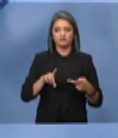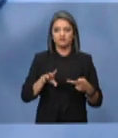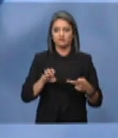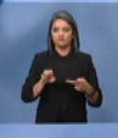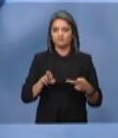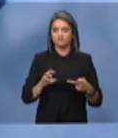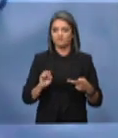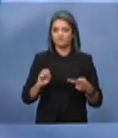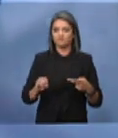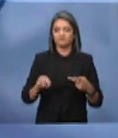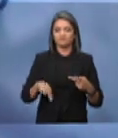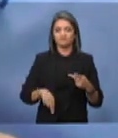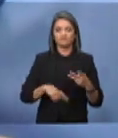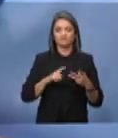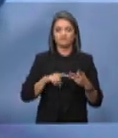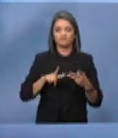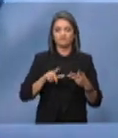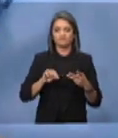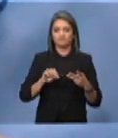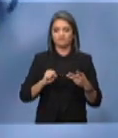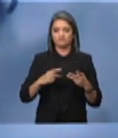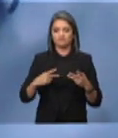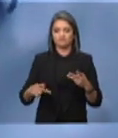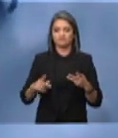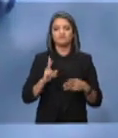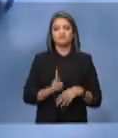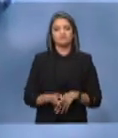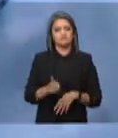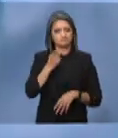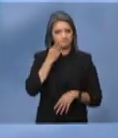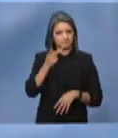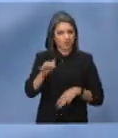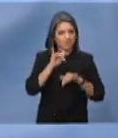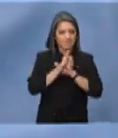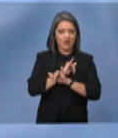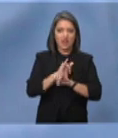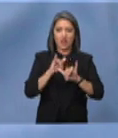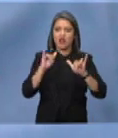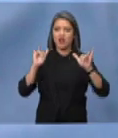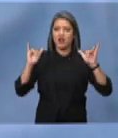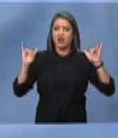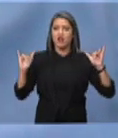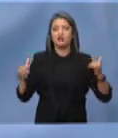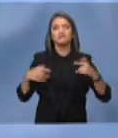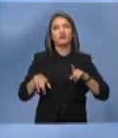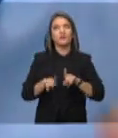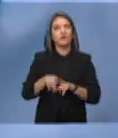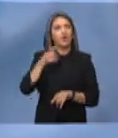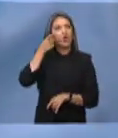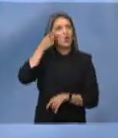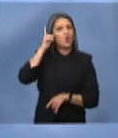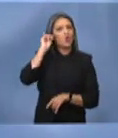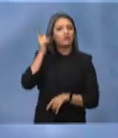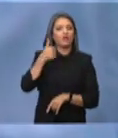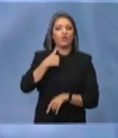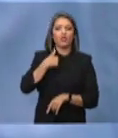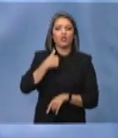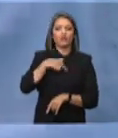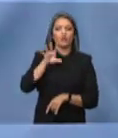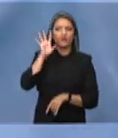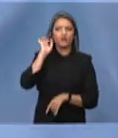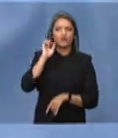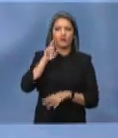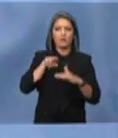nem do Senhor tem sempre afirmado publicamente e Ainda Ontem eu ouvi do Padre